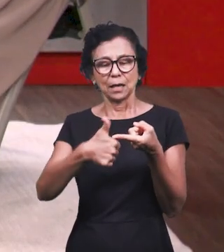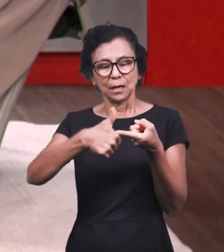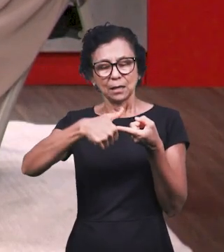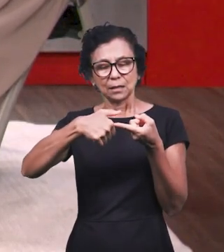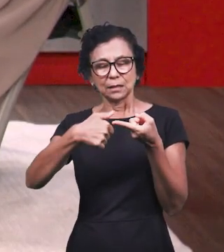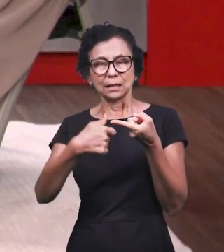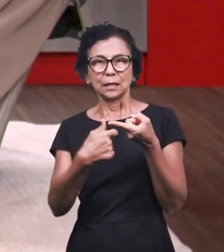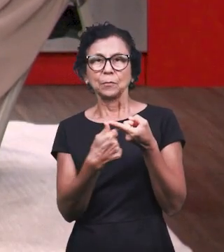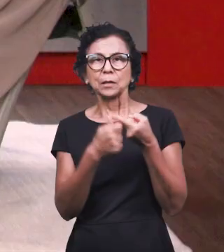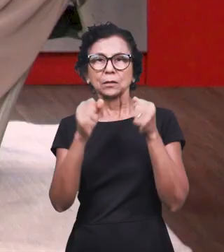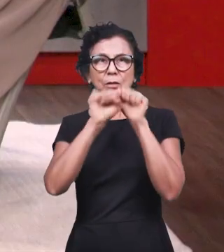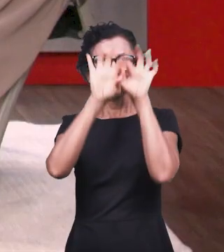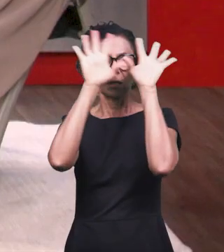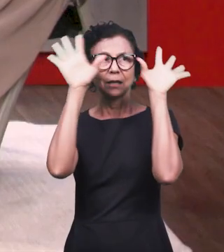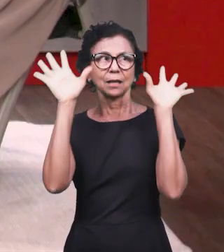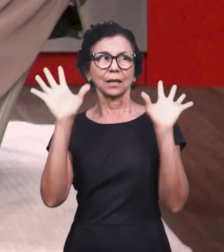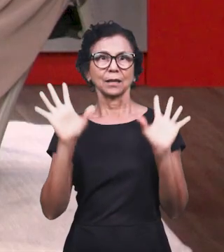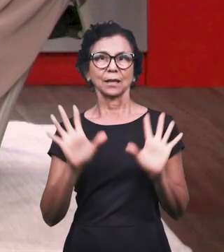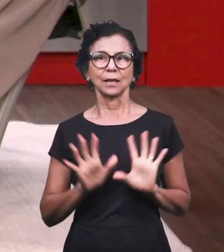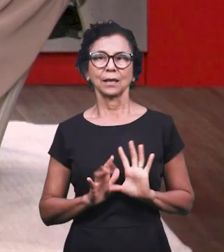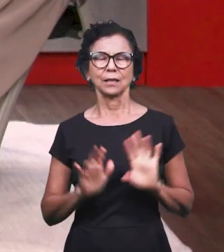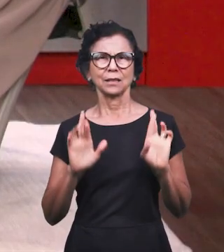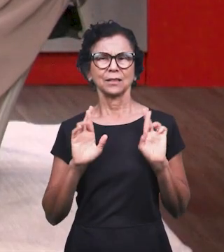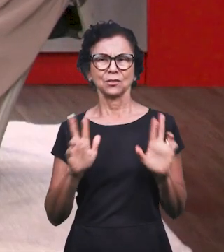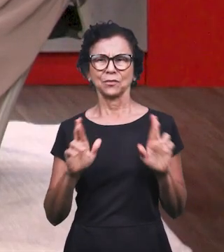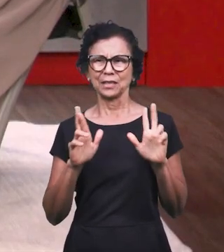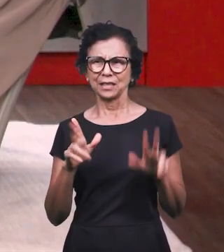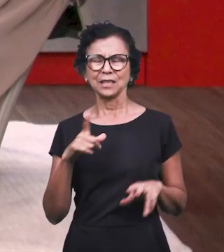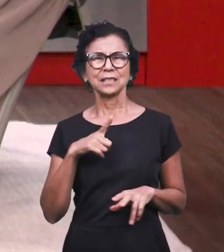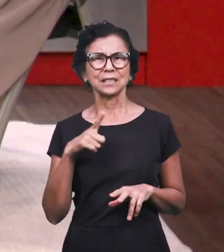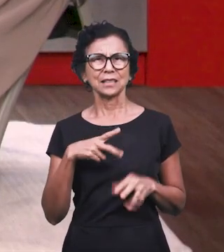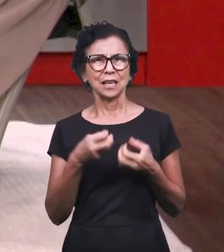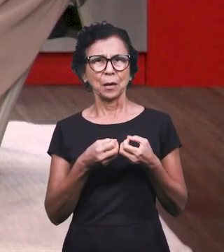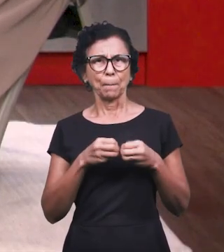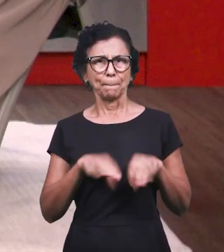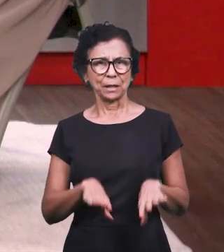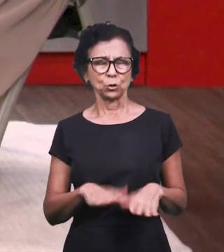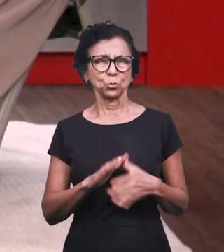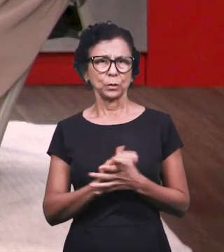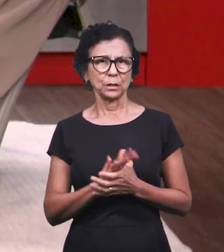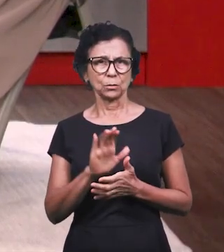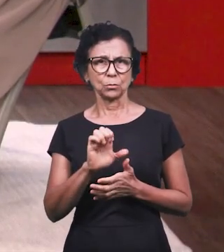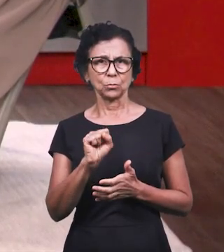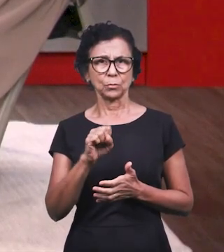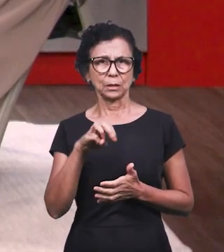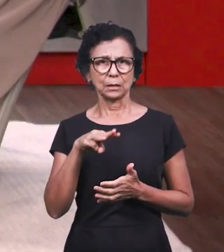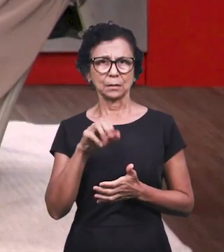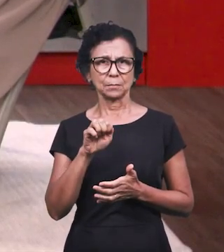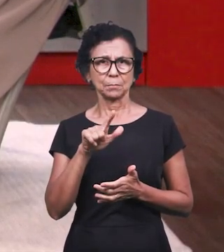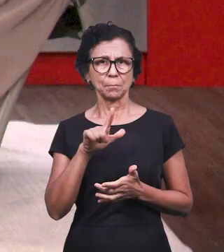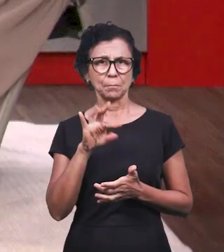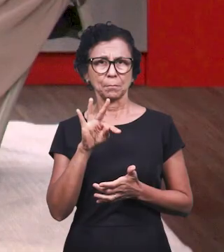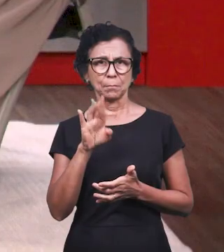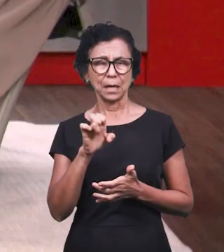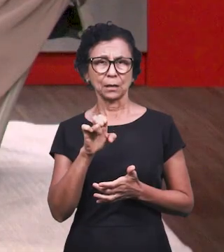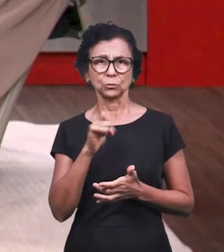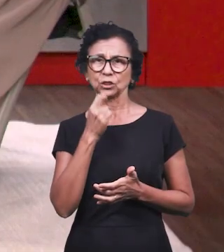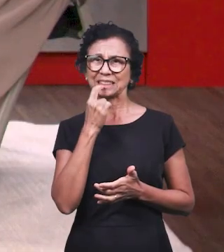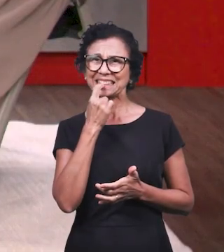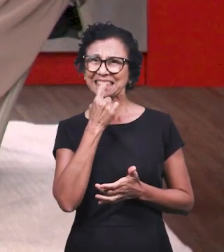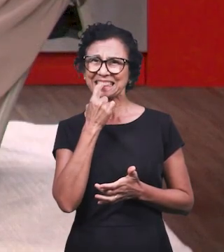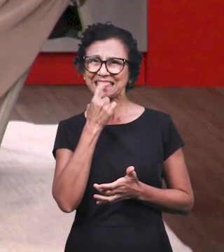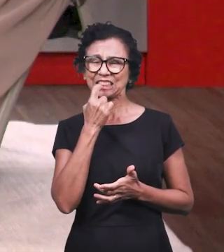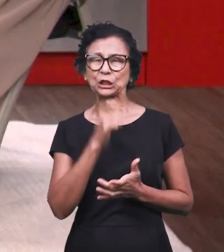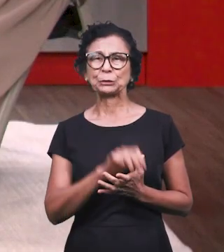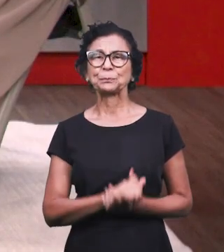diferença entre eles e os convencionais? Eles podem prejudicar o esmalte do dente também, assim como os de carvão?